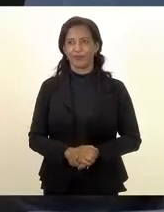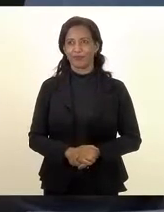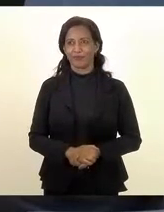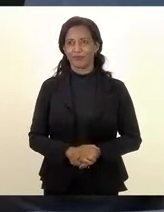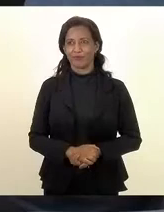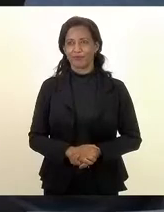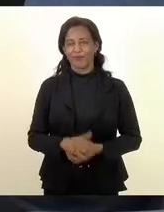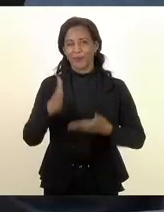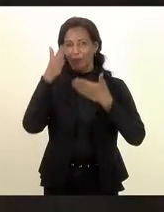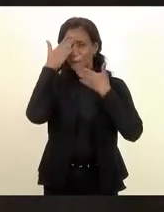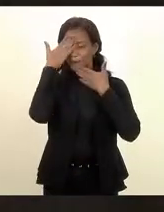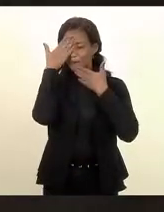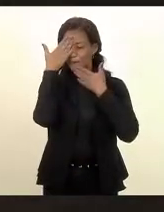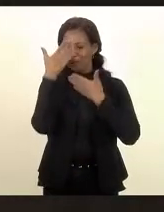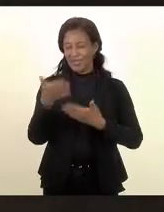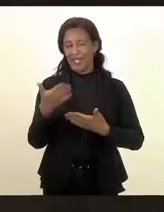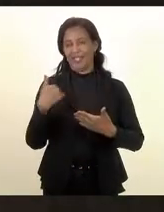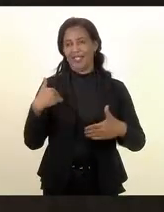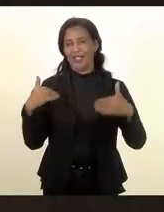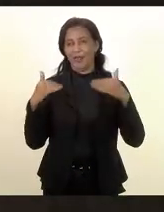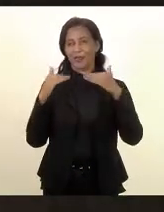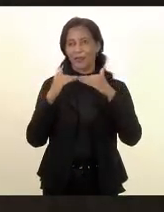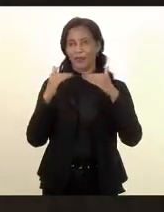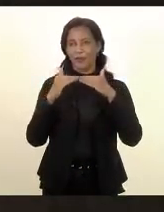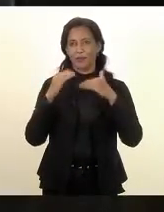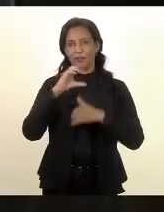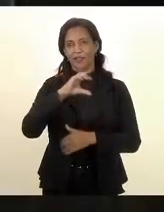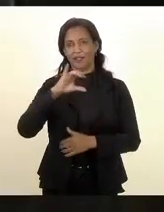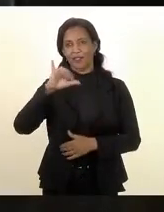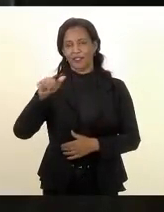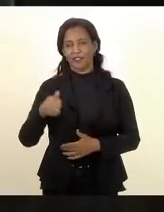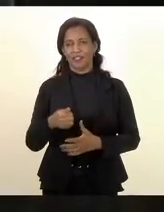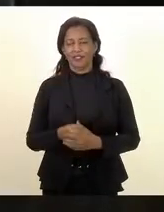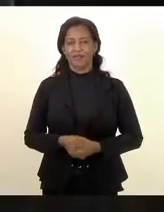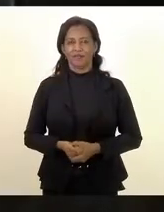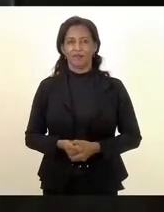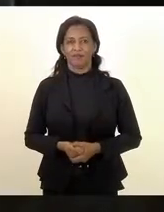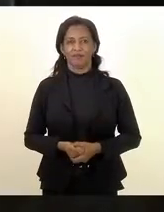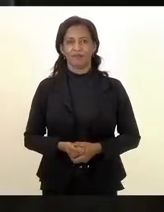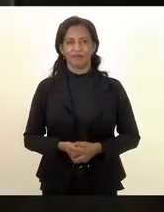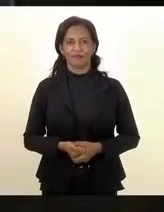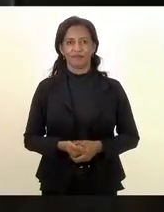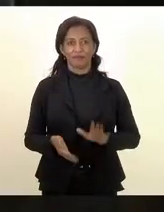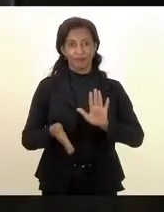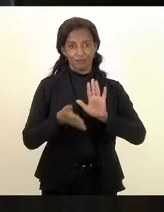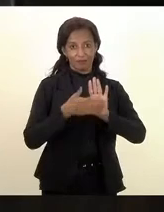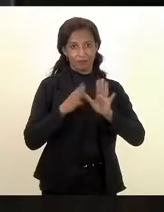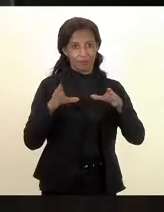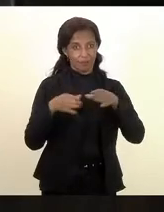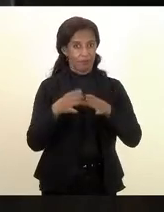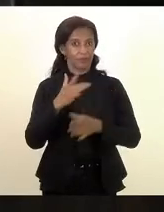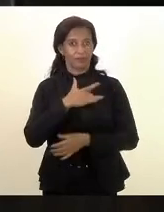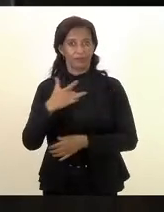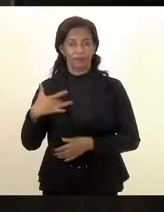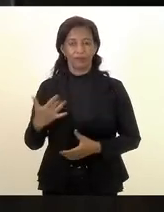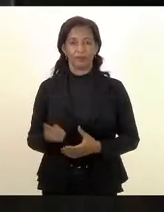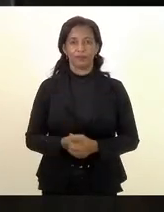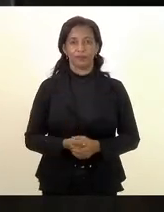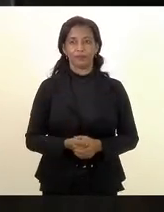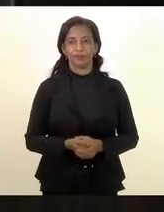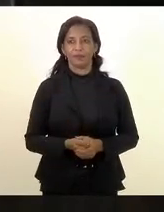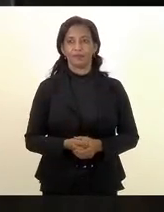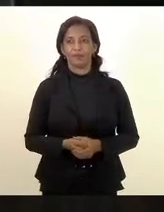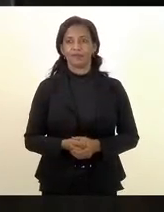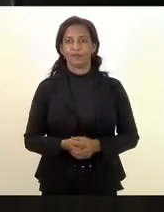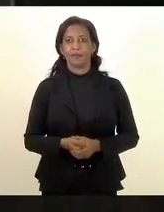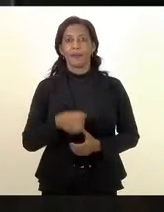presidente eu acompanho a CCJ o substitutivo para emitir parecer pela comissão de saúde que ele disse